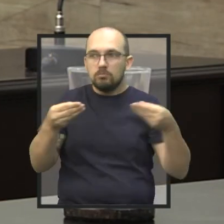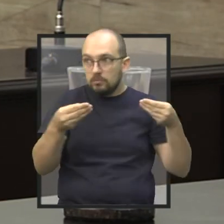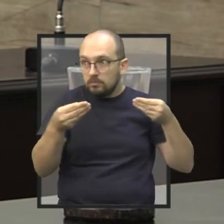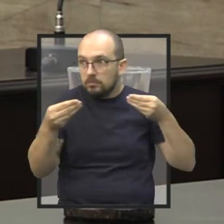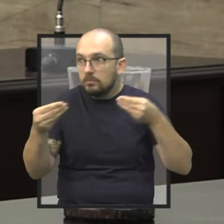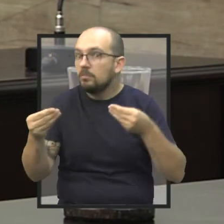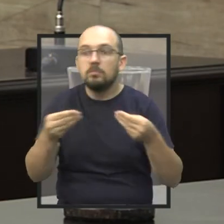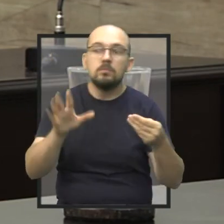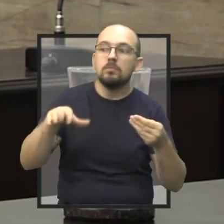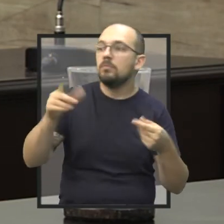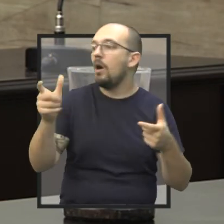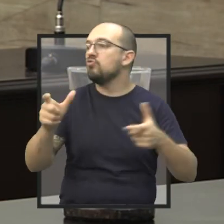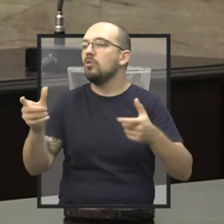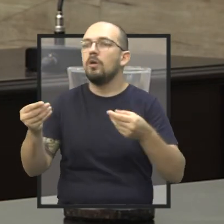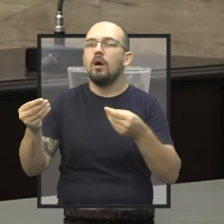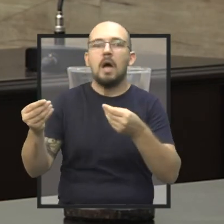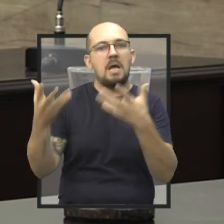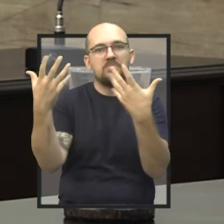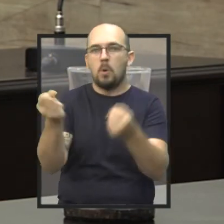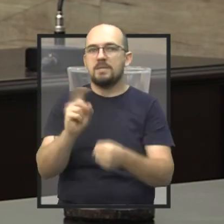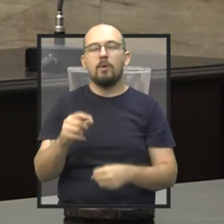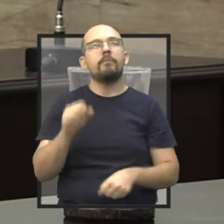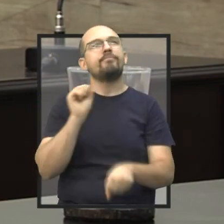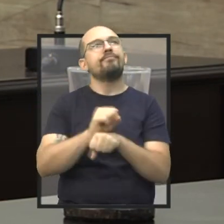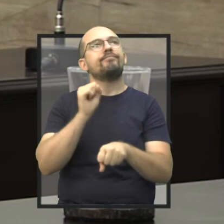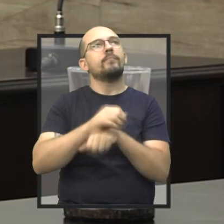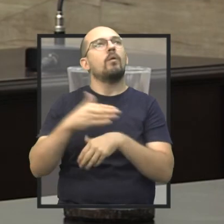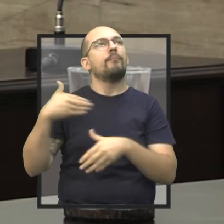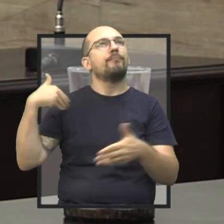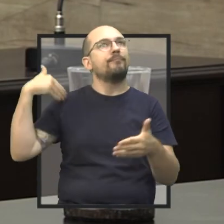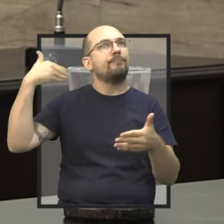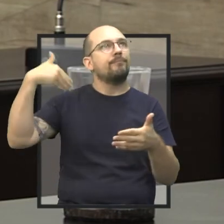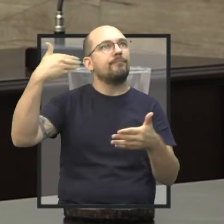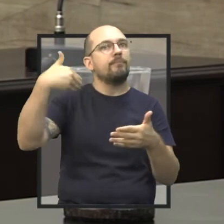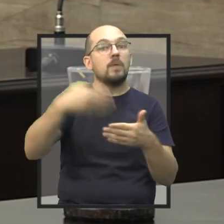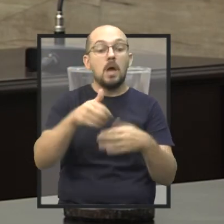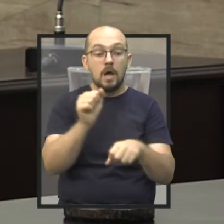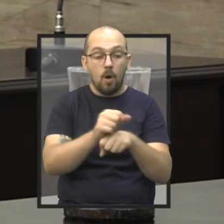de engenheiros aqui de Jaú e agora esperou um buraco aparecer para